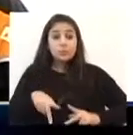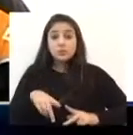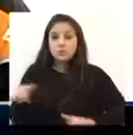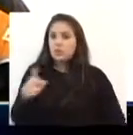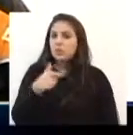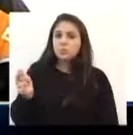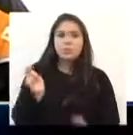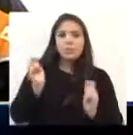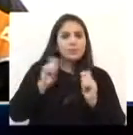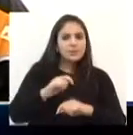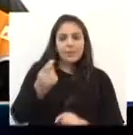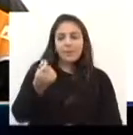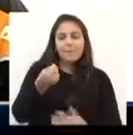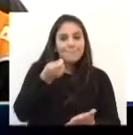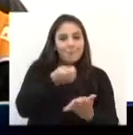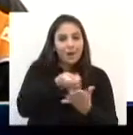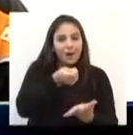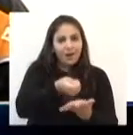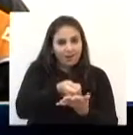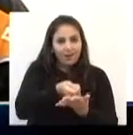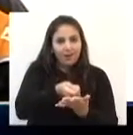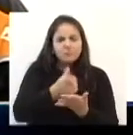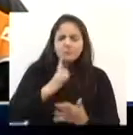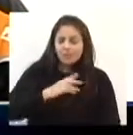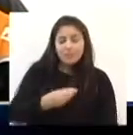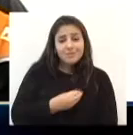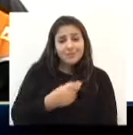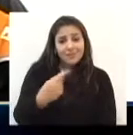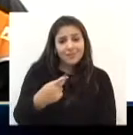condição financeira de estar lá